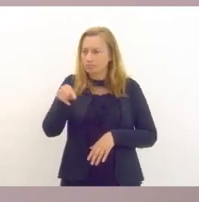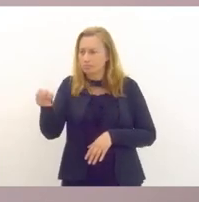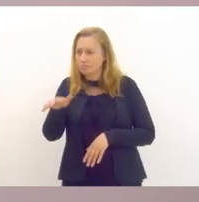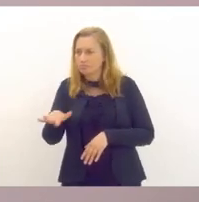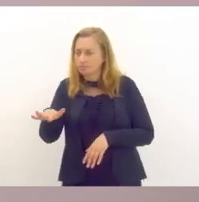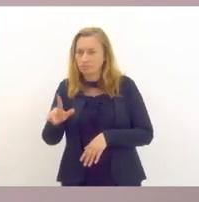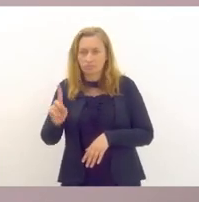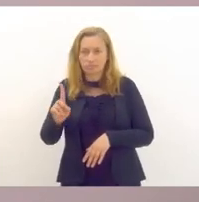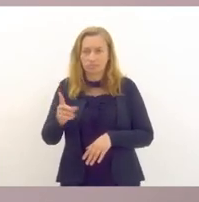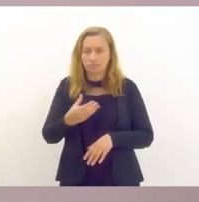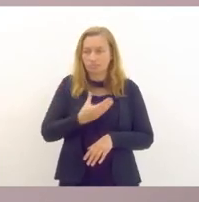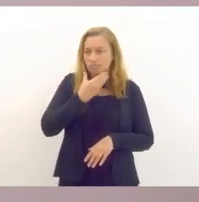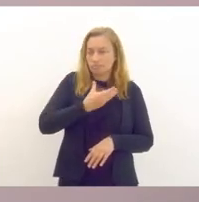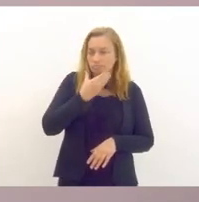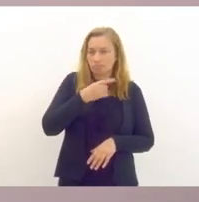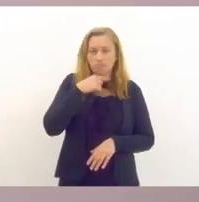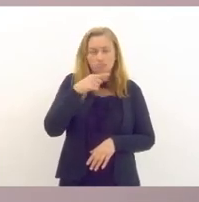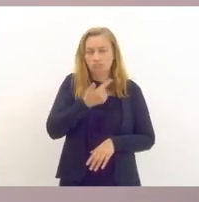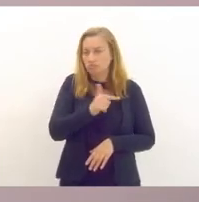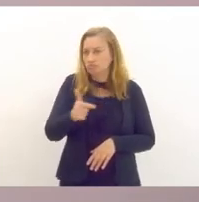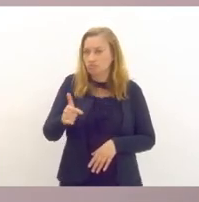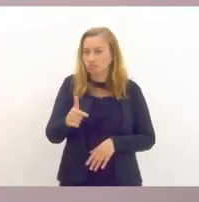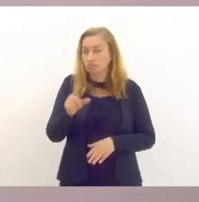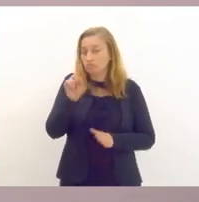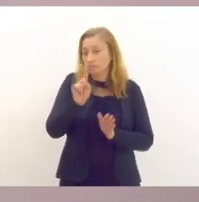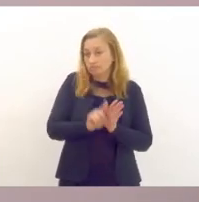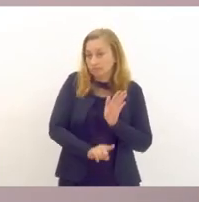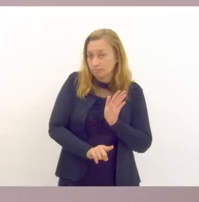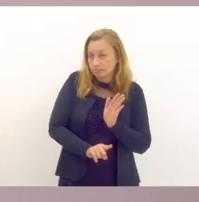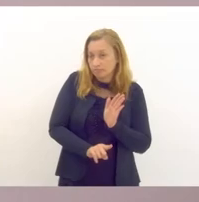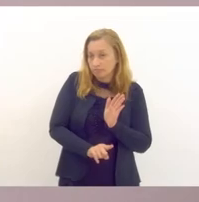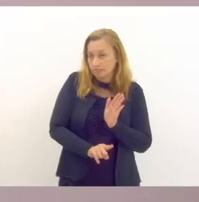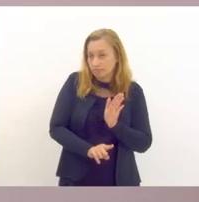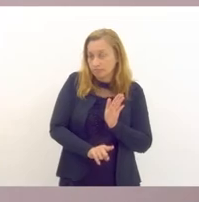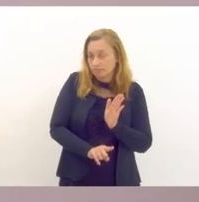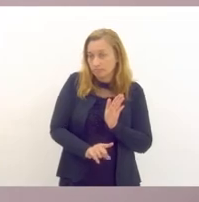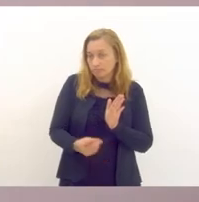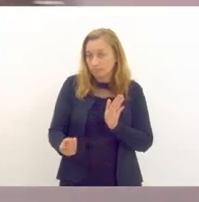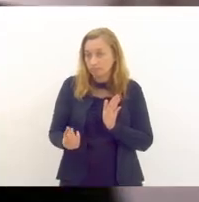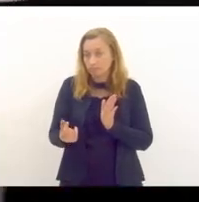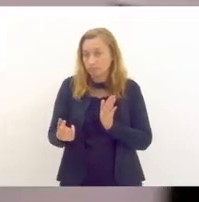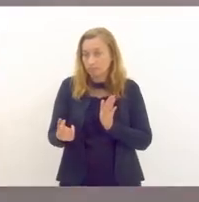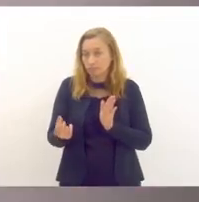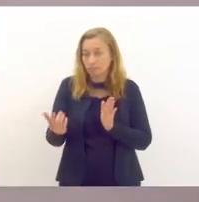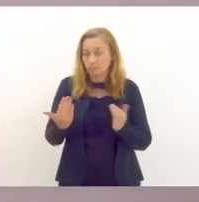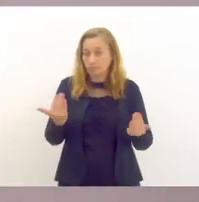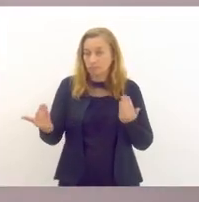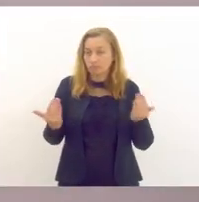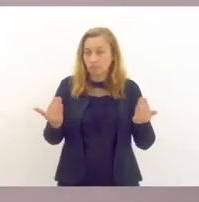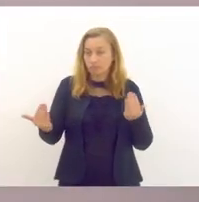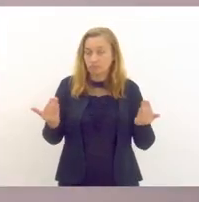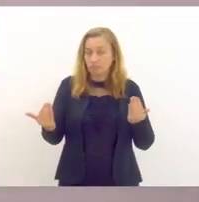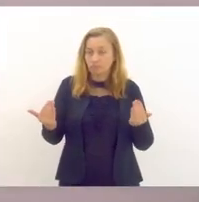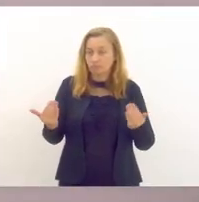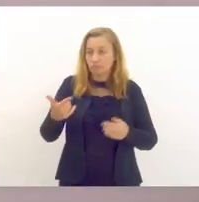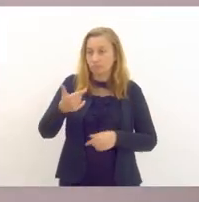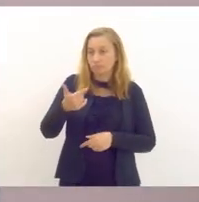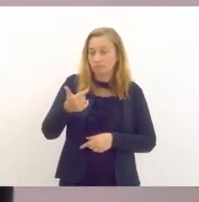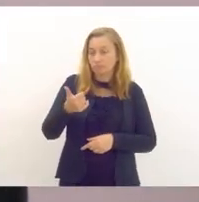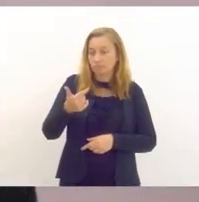partir de dezembro não tenho dúvida vai ficar menor e valor nominal do que os últimos 12 meses comparado 21 com 22